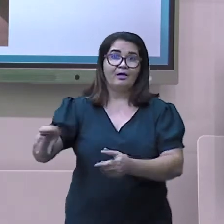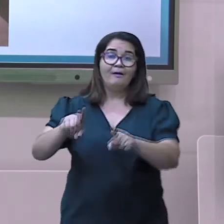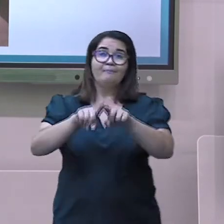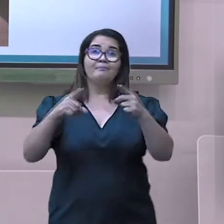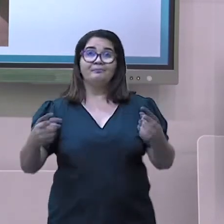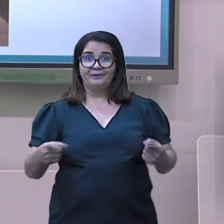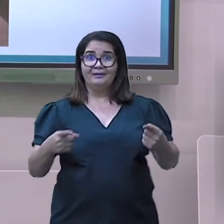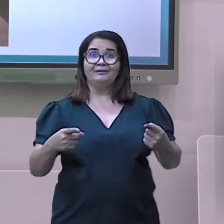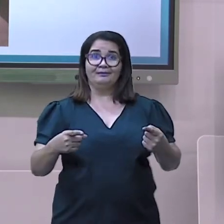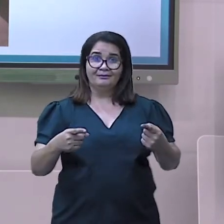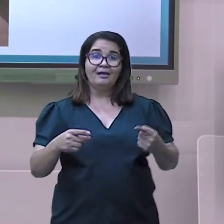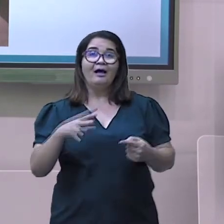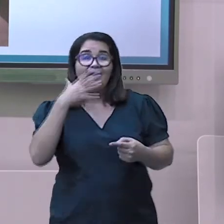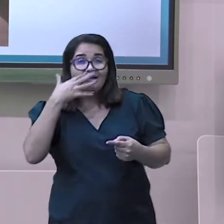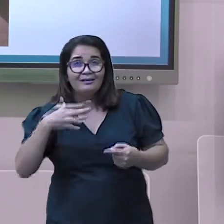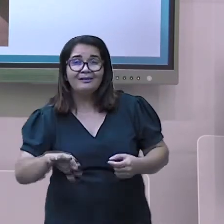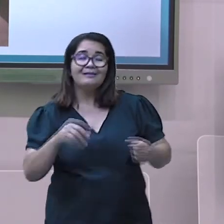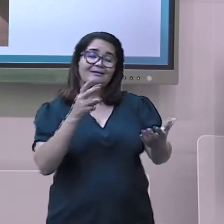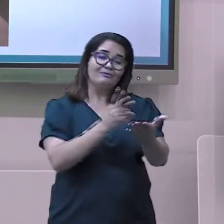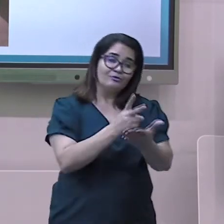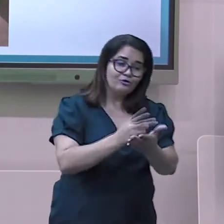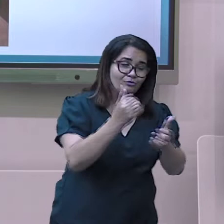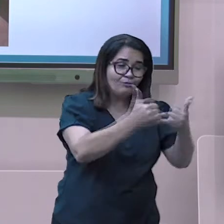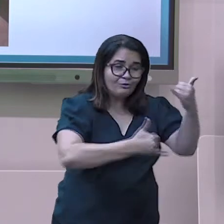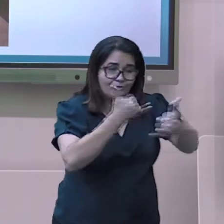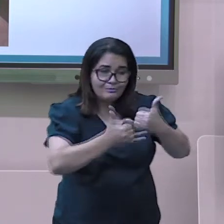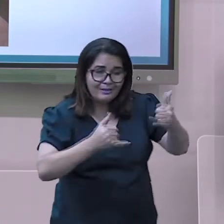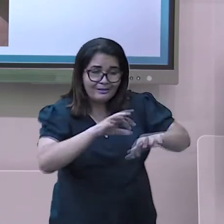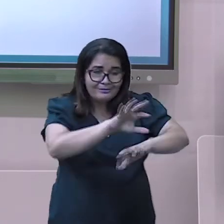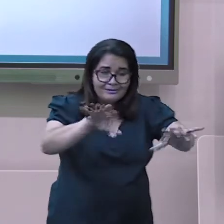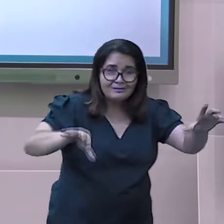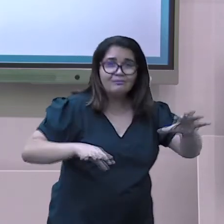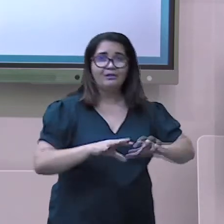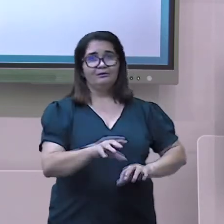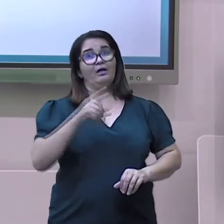ou até mesmo levar à morte.